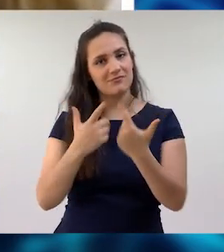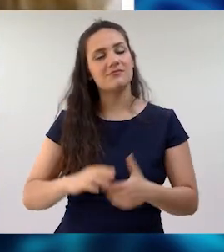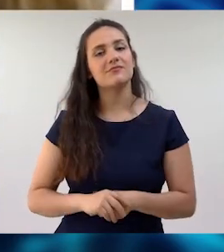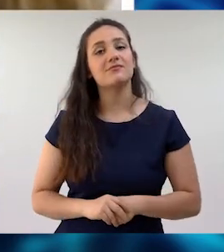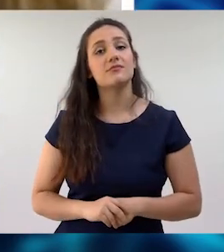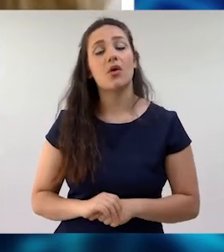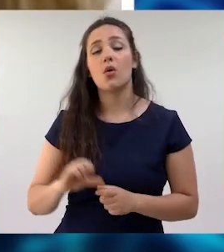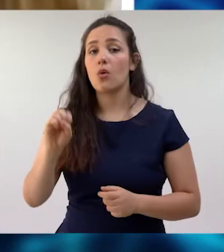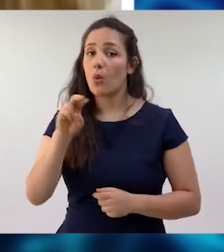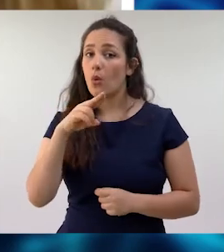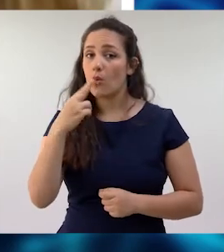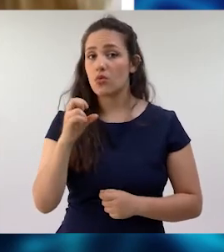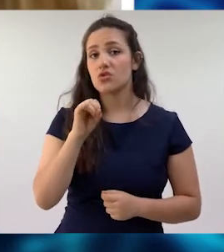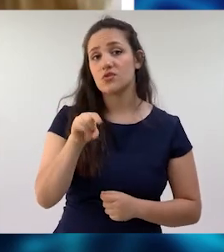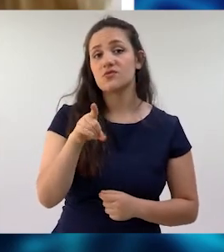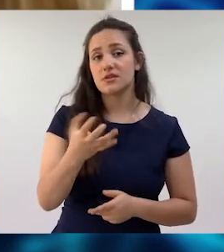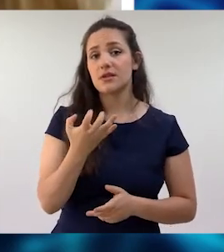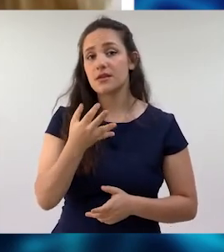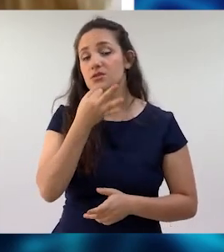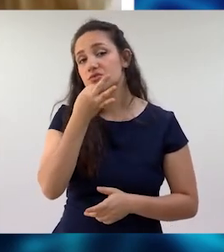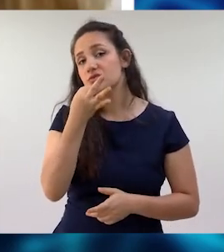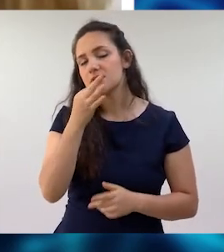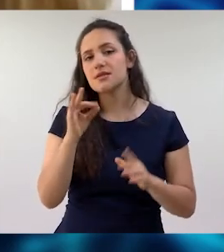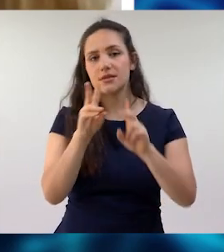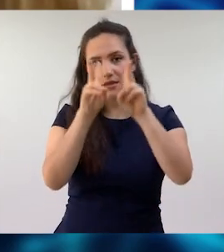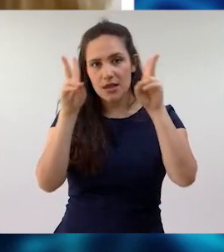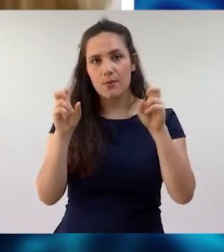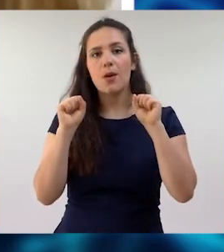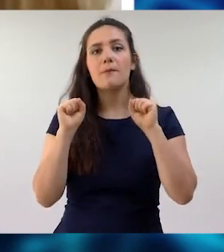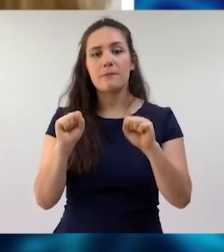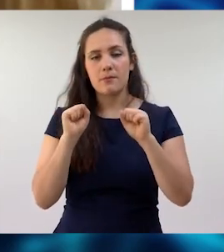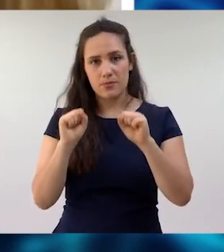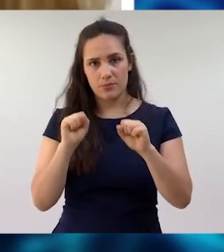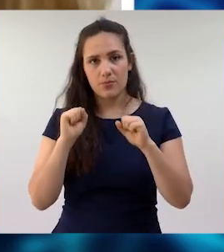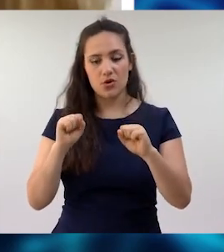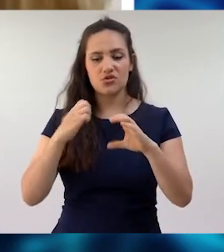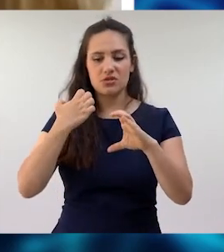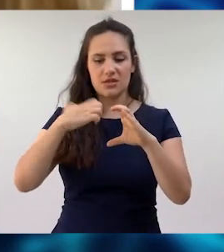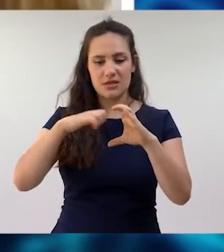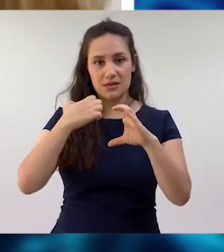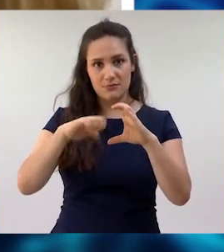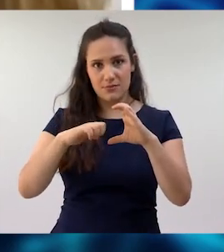de Mato Grosso do Sul. Ou ainda, se você quiser sugerir temas, é só